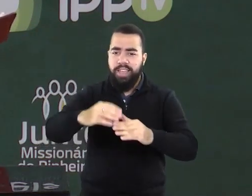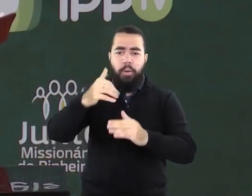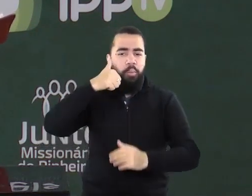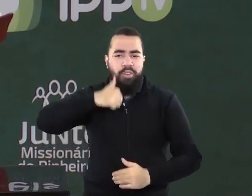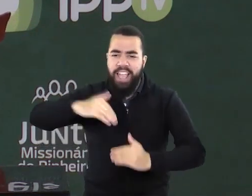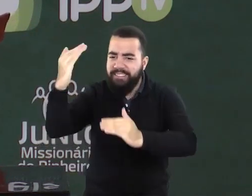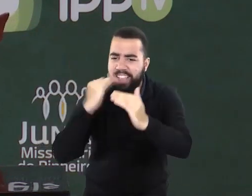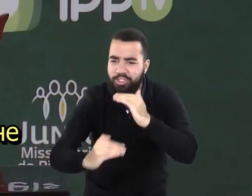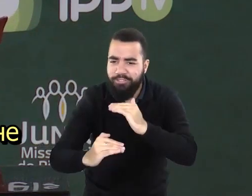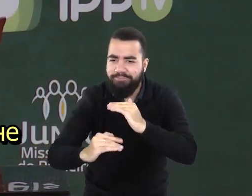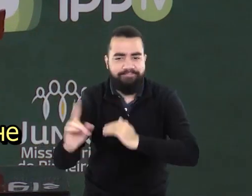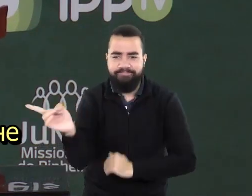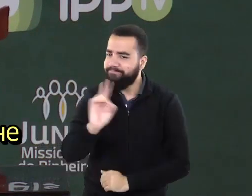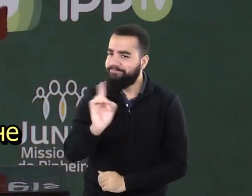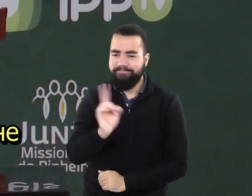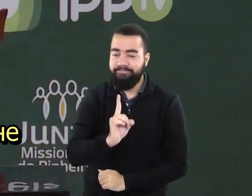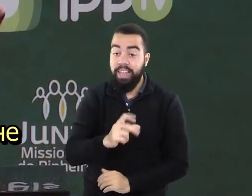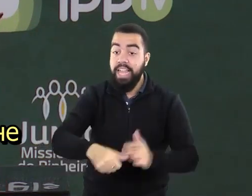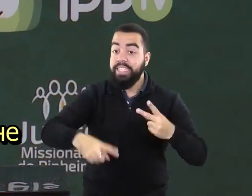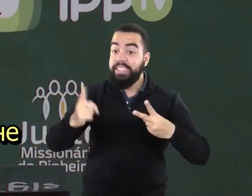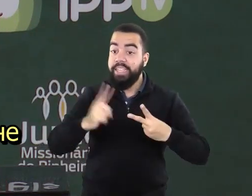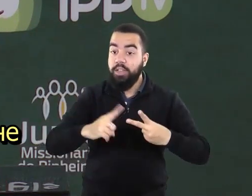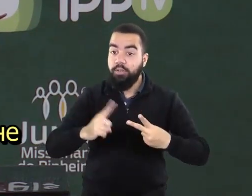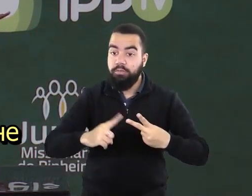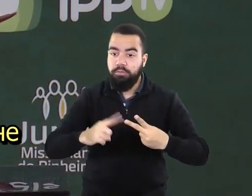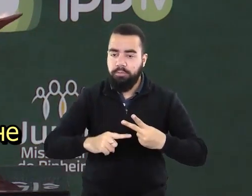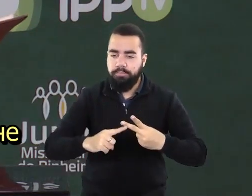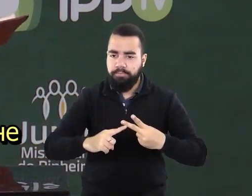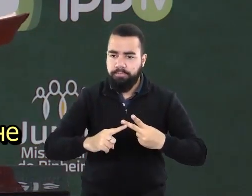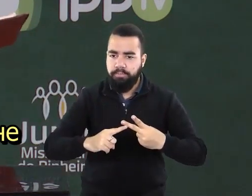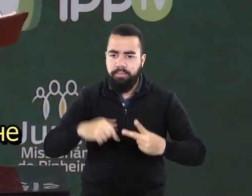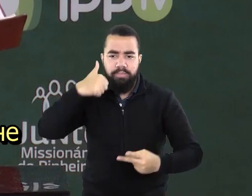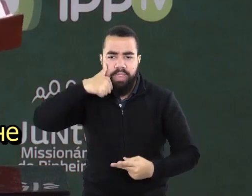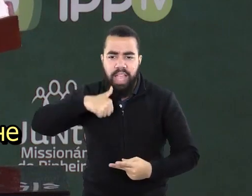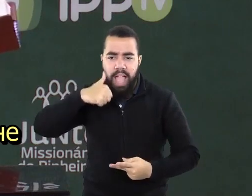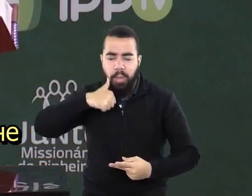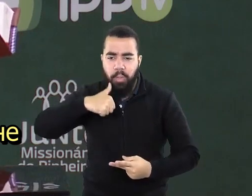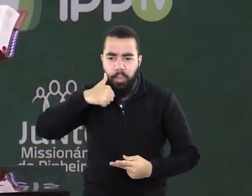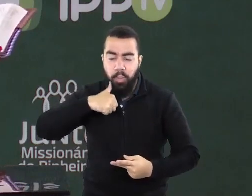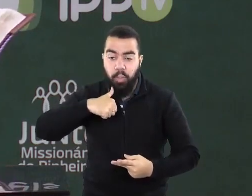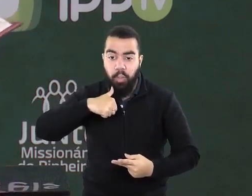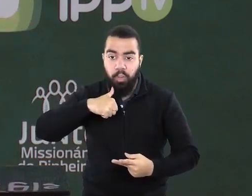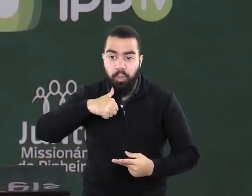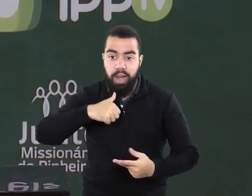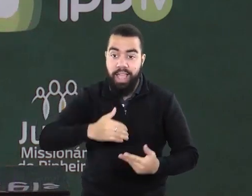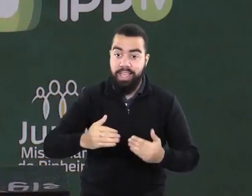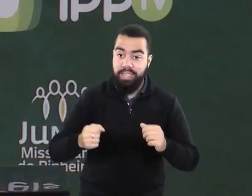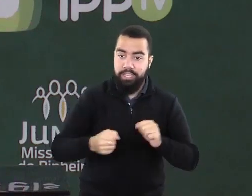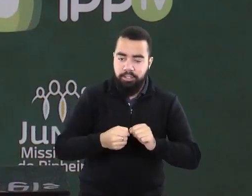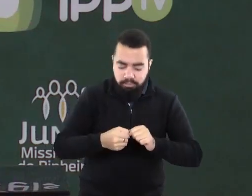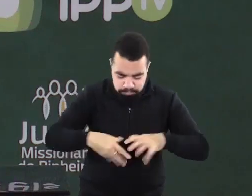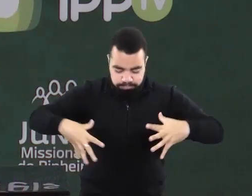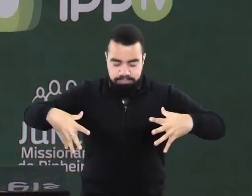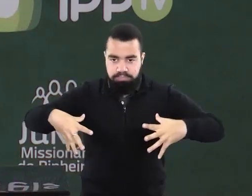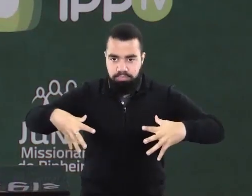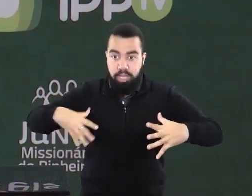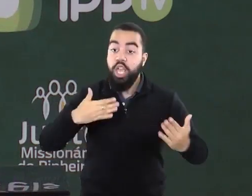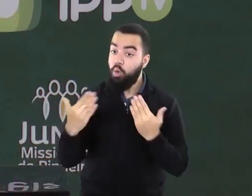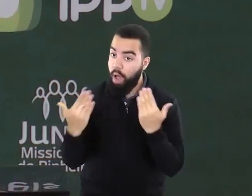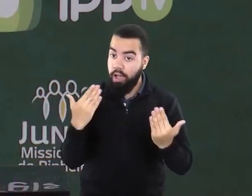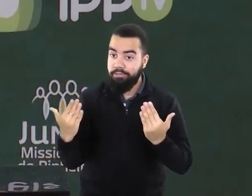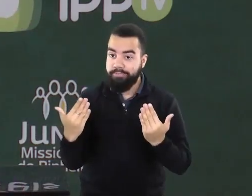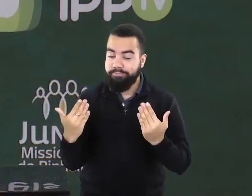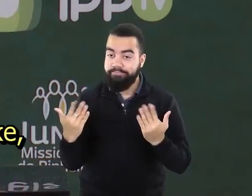inferioridade. Segundo, não só na criação a mulher não é inferior ao homem, como também não o é com respeito à